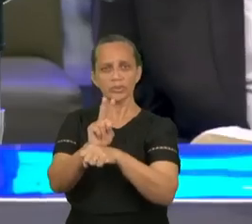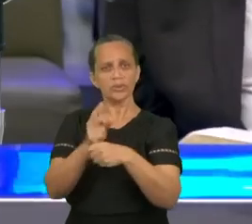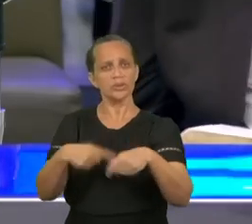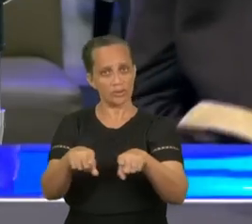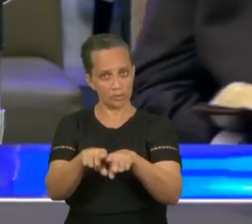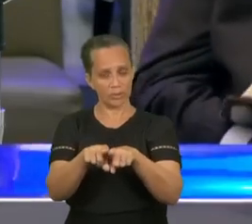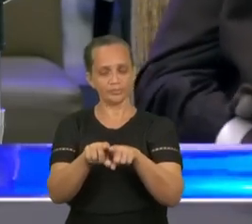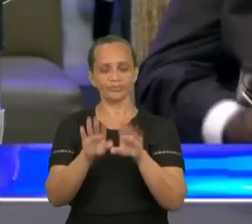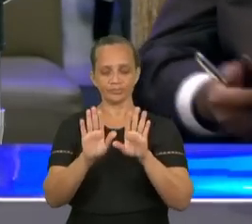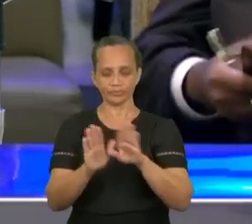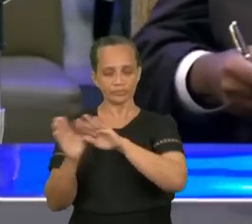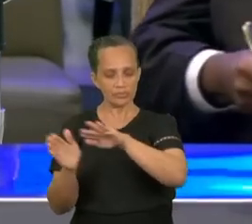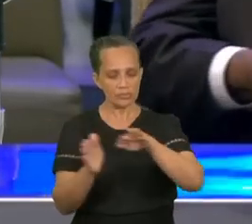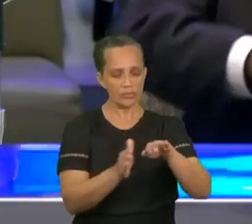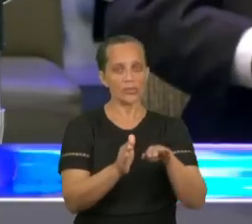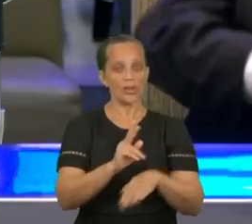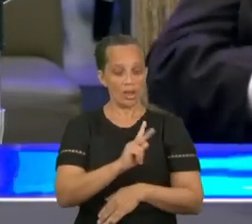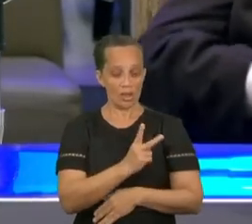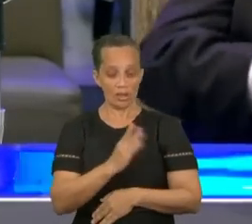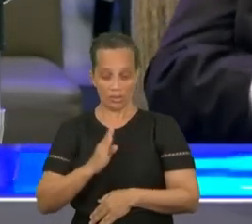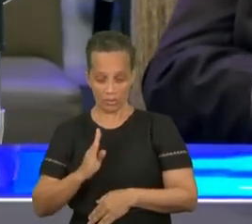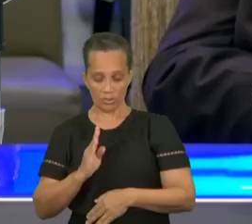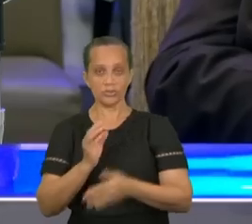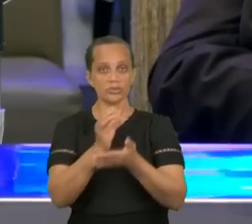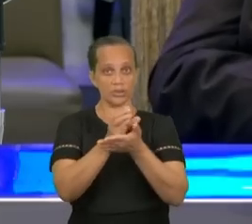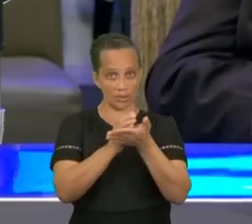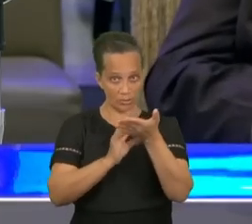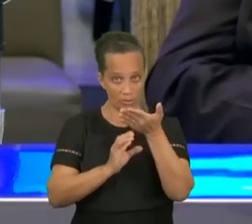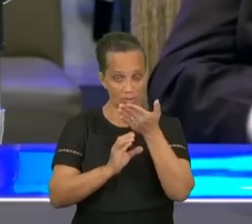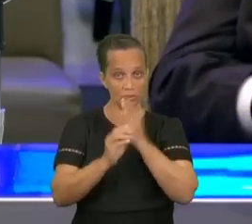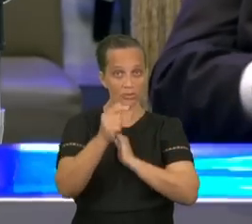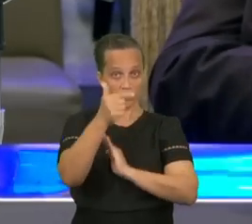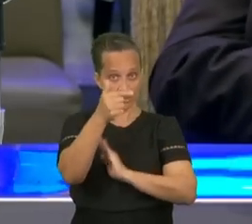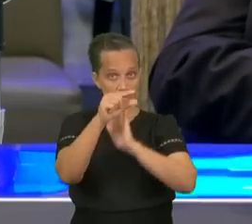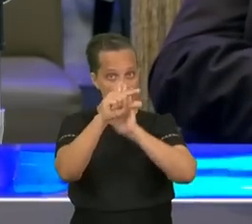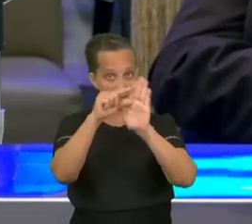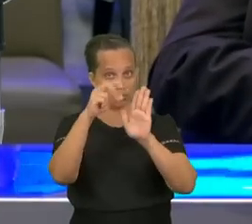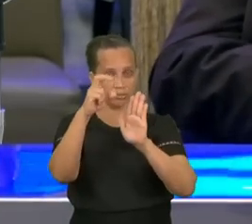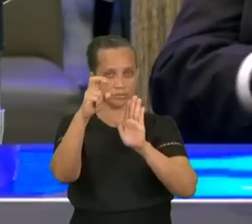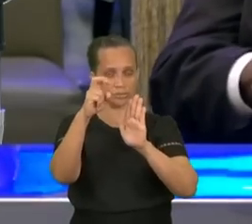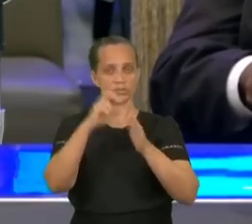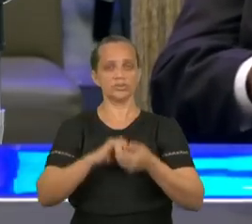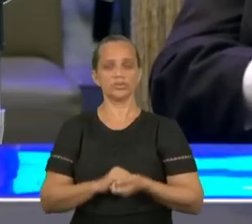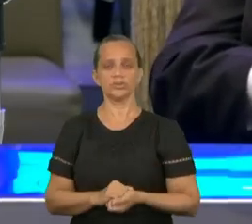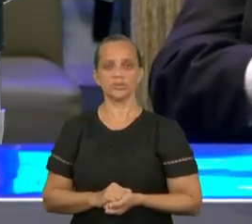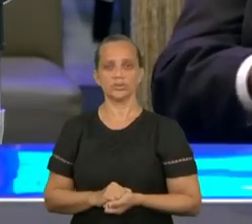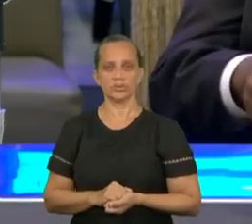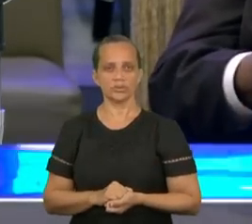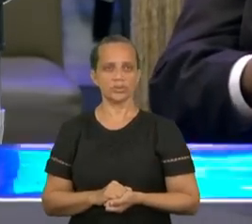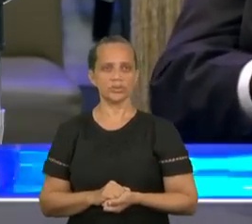Capítulo 12 Versículo 5 Abra sua Bíblia em Hebreus capítulo 12